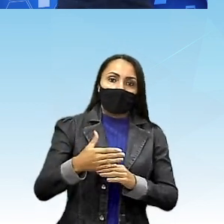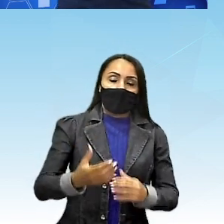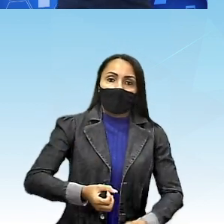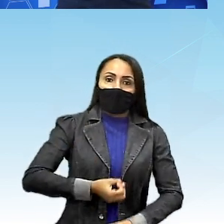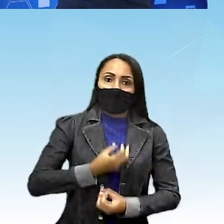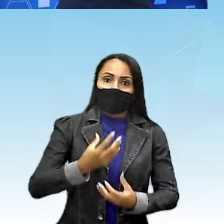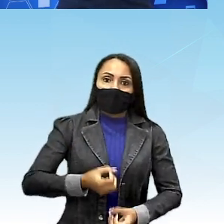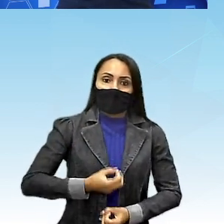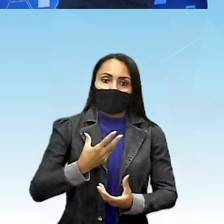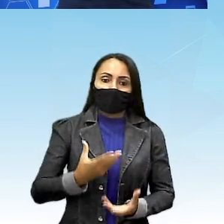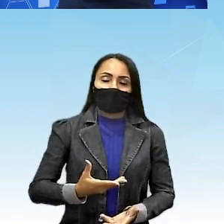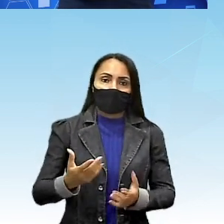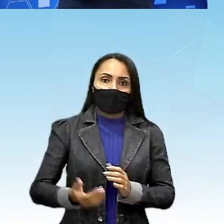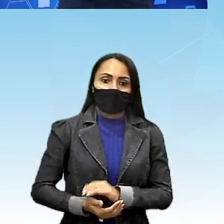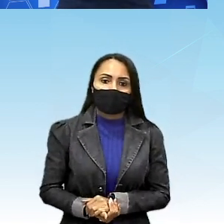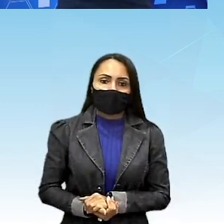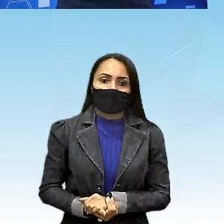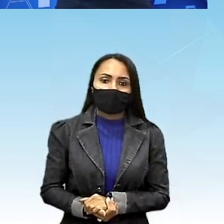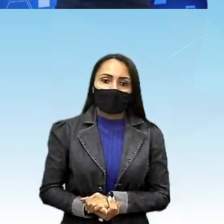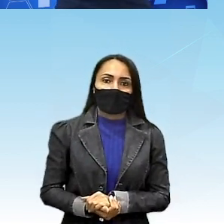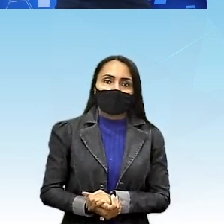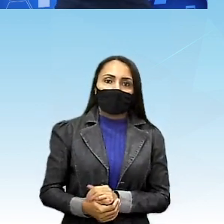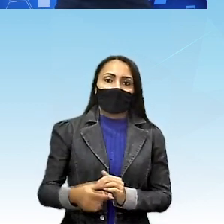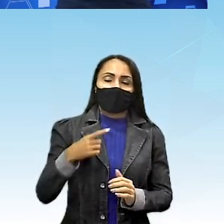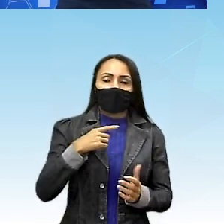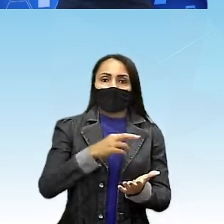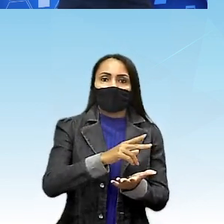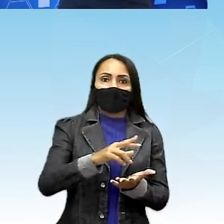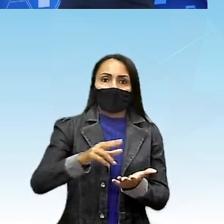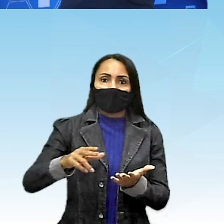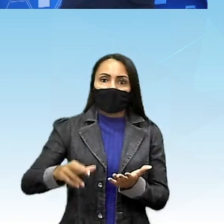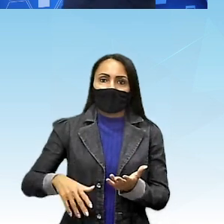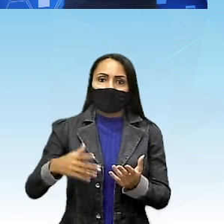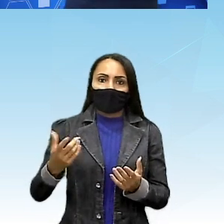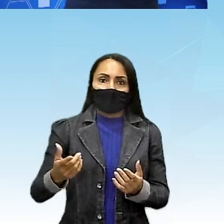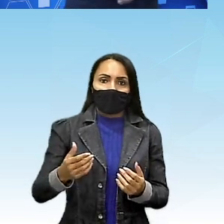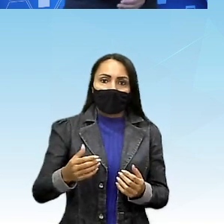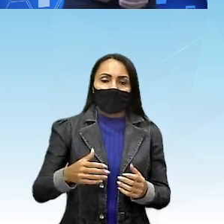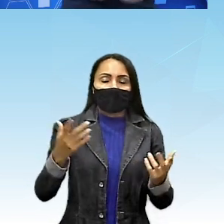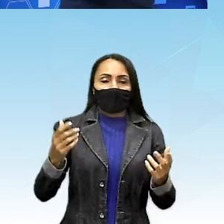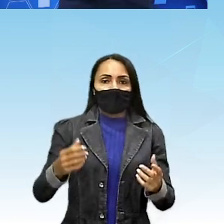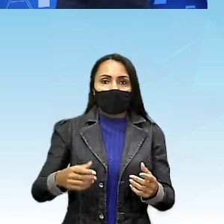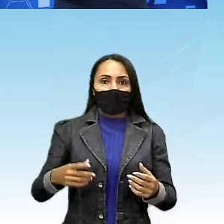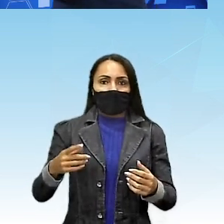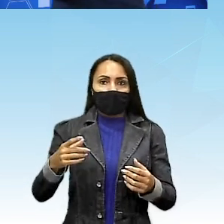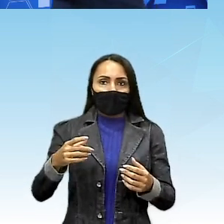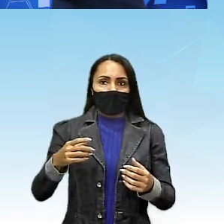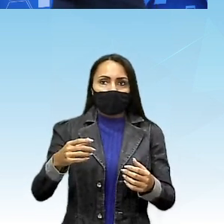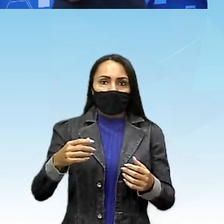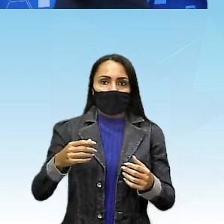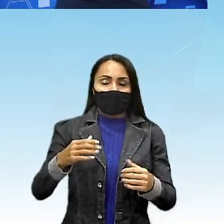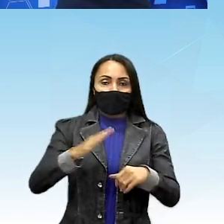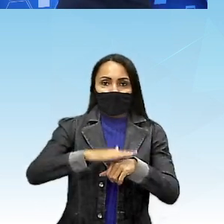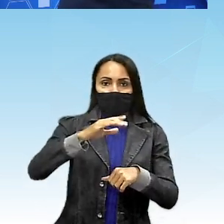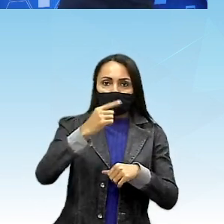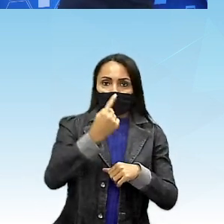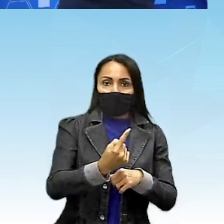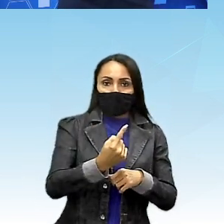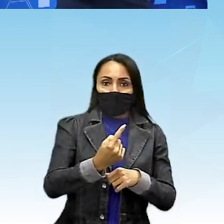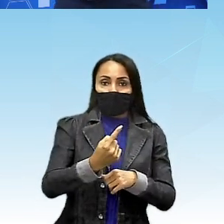para a redução dos dados, esteja na variação entre maior que 1 e menor que 10, por